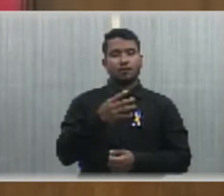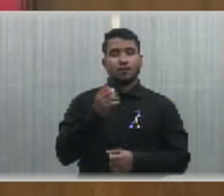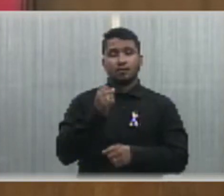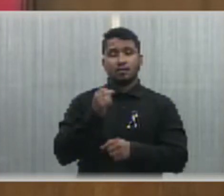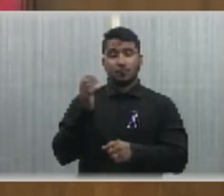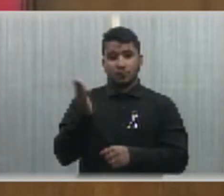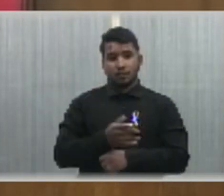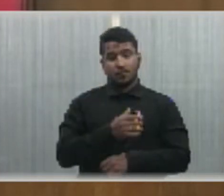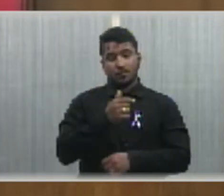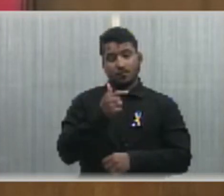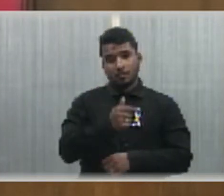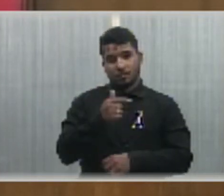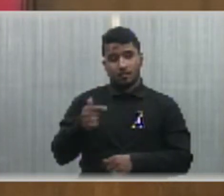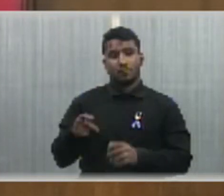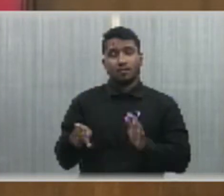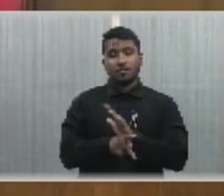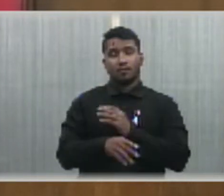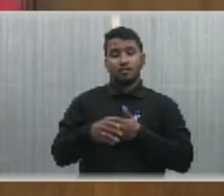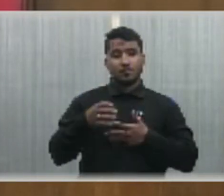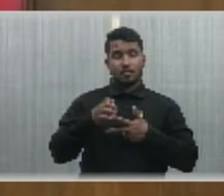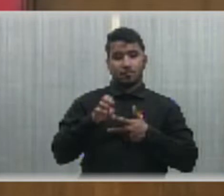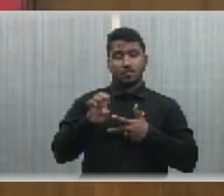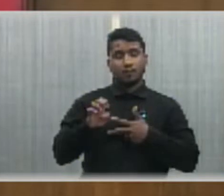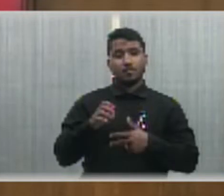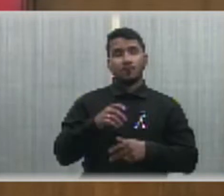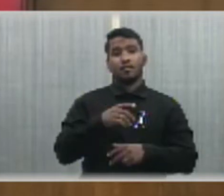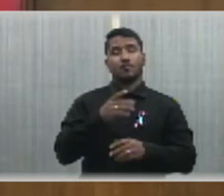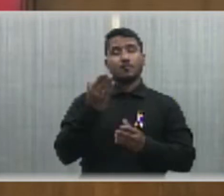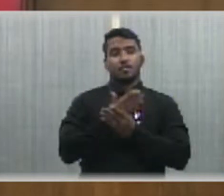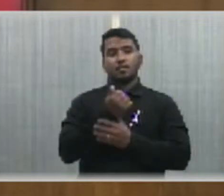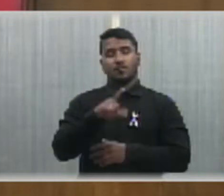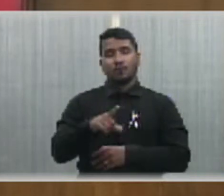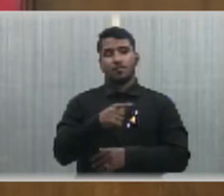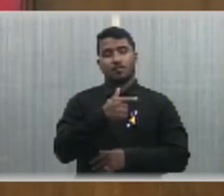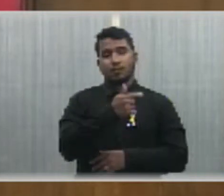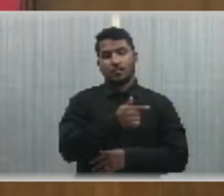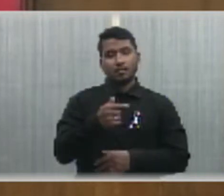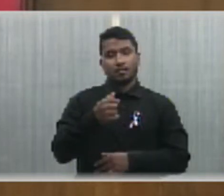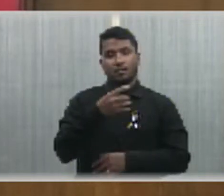44/2022 do Poder Executivo, processo AL 28